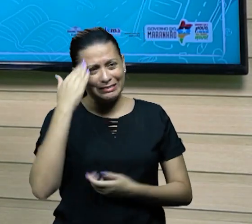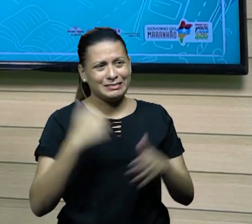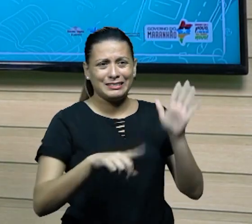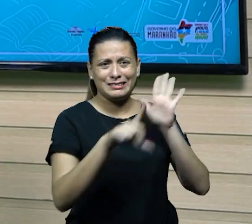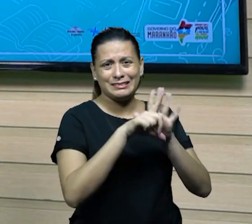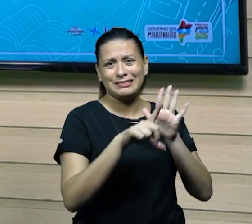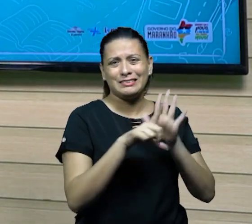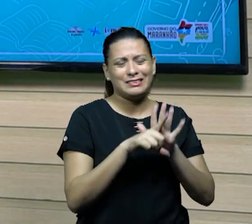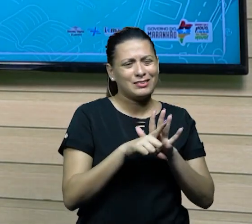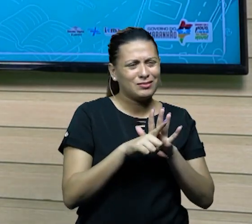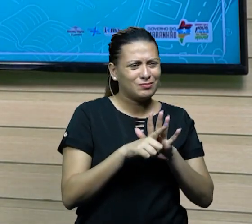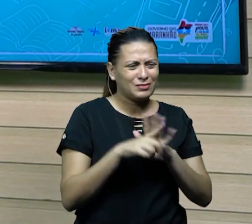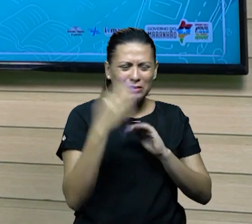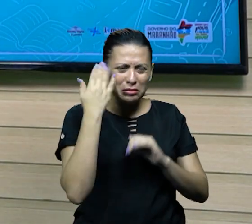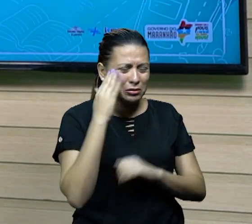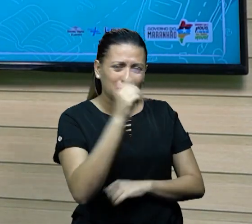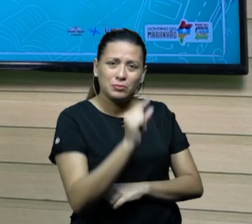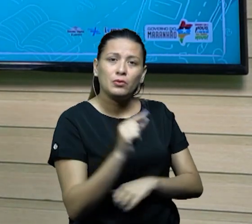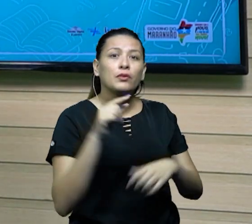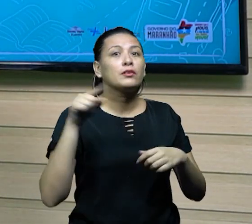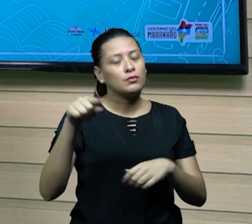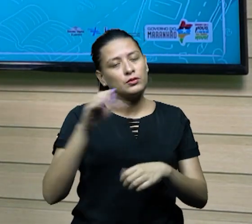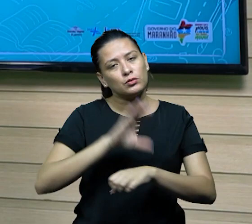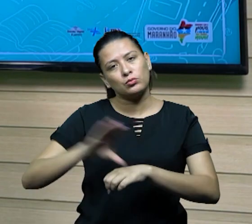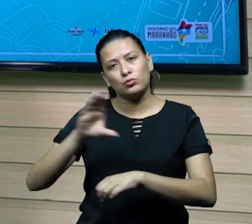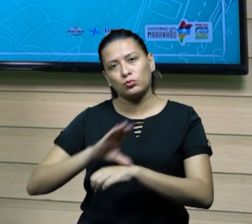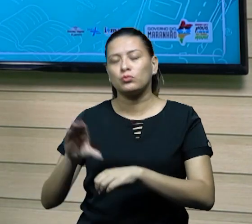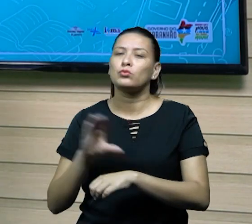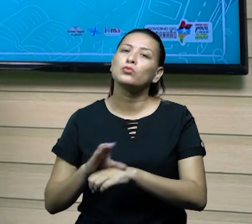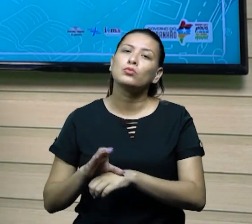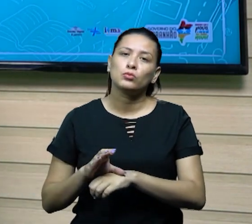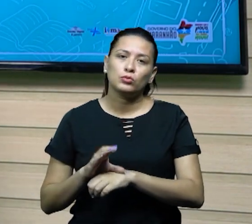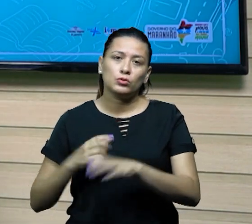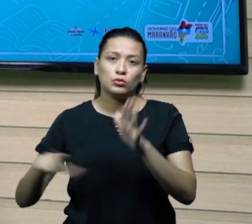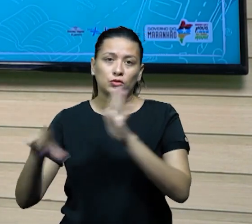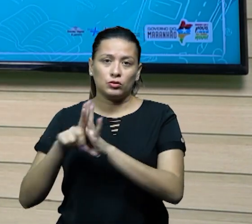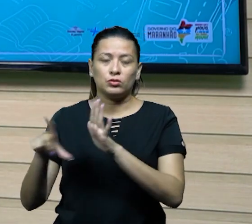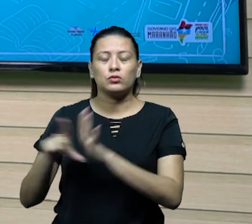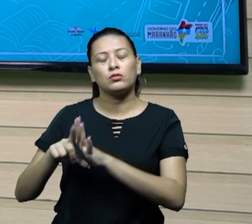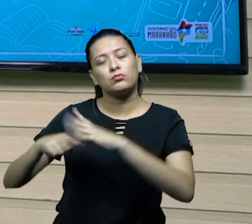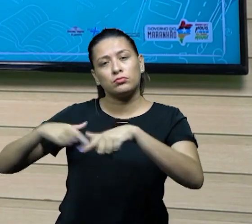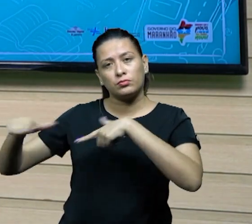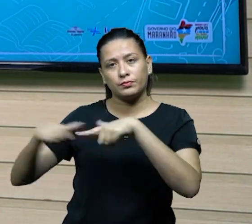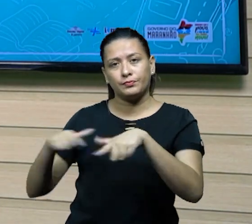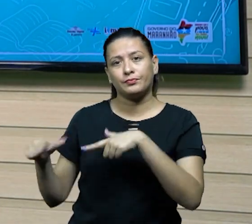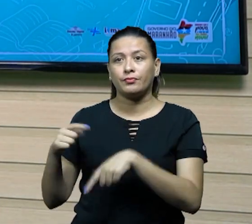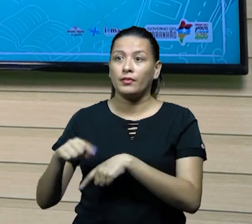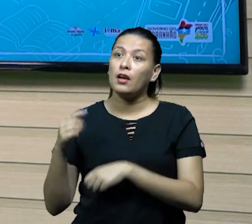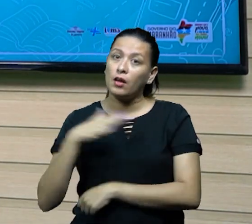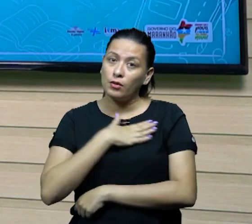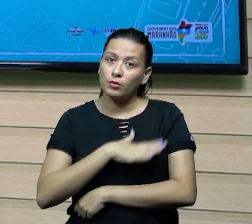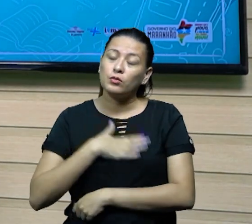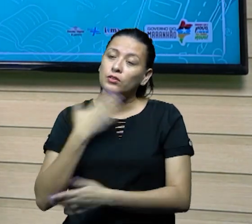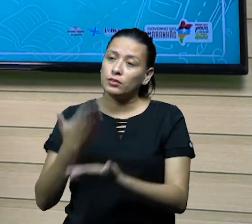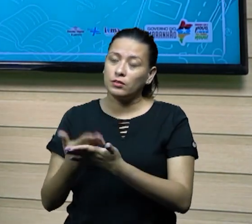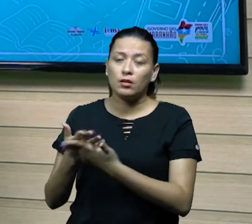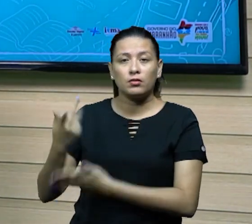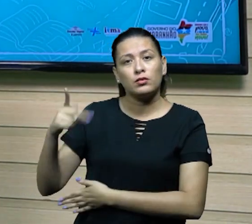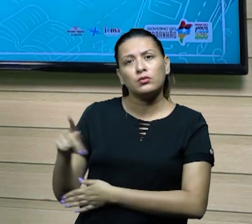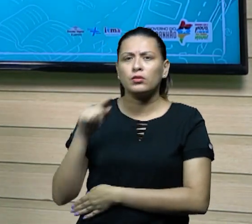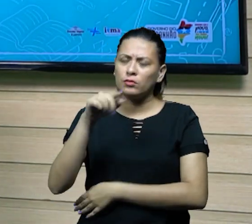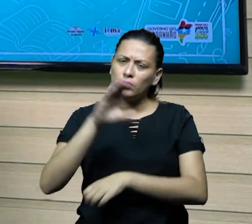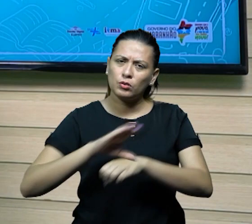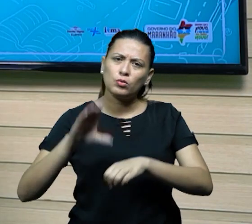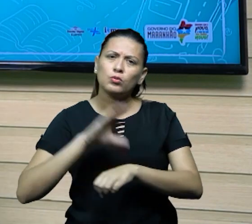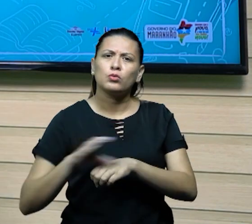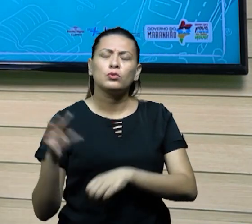trabalhista, faz um curso de cálculo de pessoal. Ah, professor, eu gostei muito das suas aulas, eu quero me aperfeiçoar. Vai lá, faz um curso técnico em